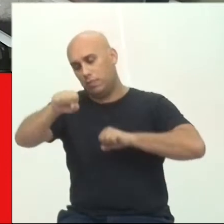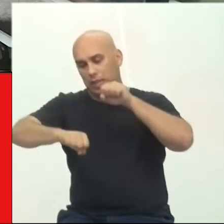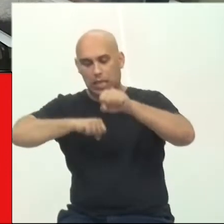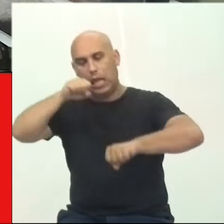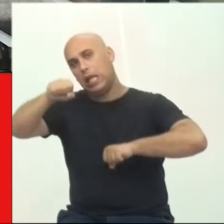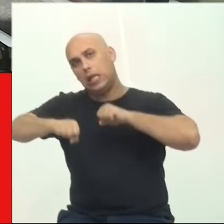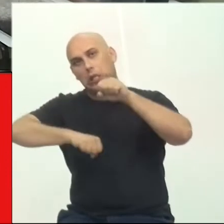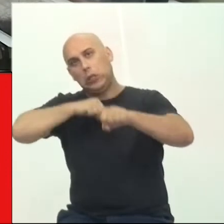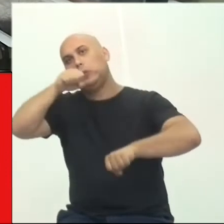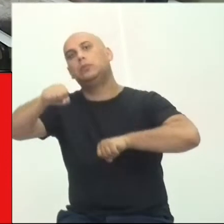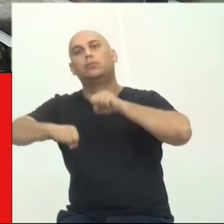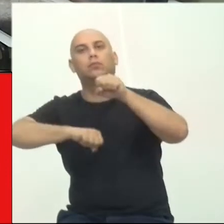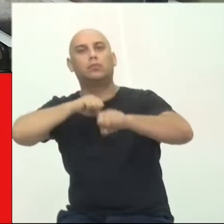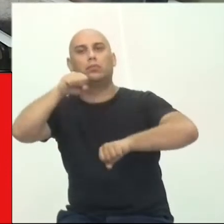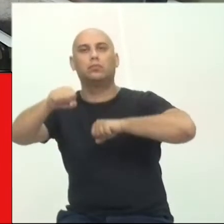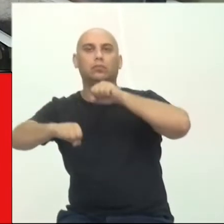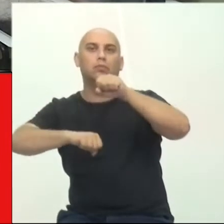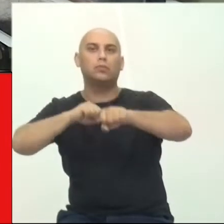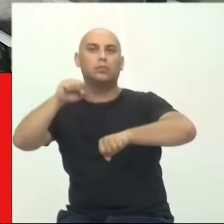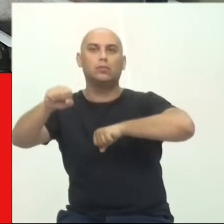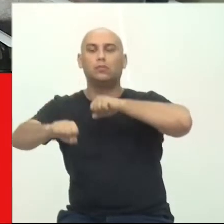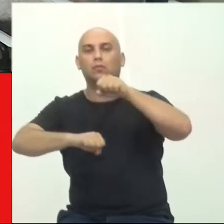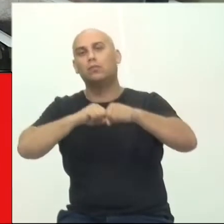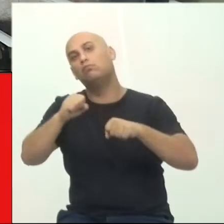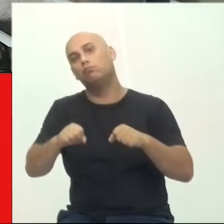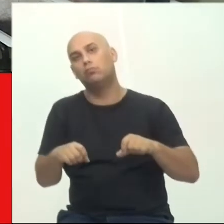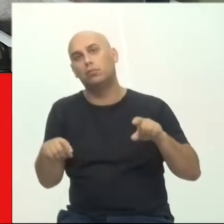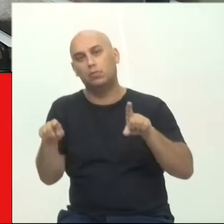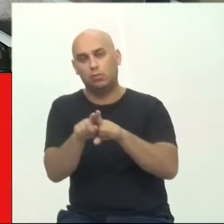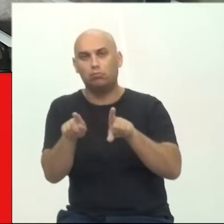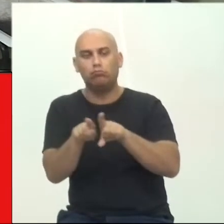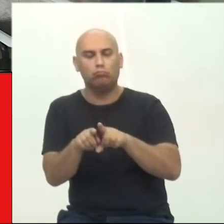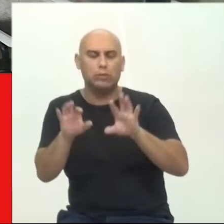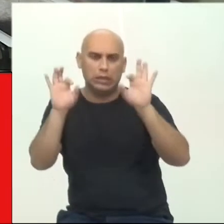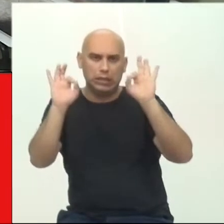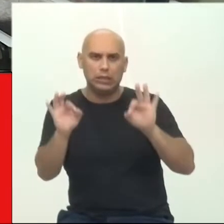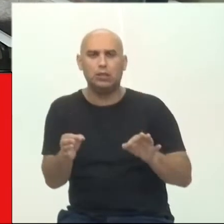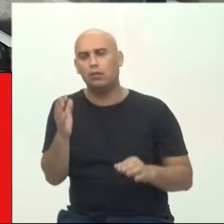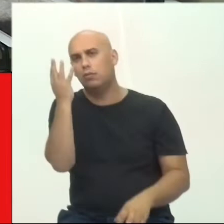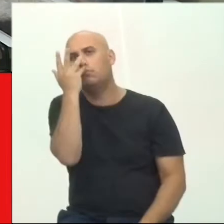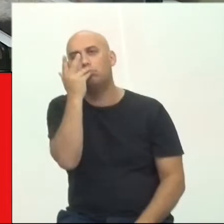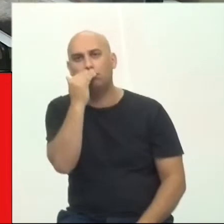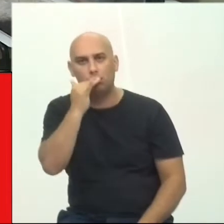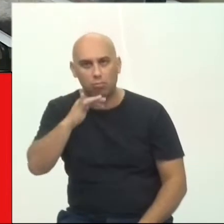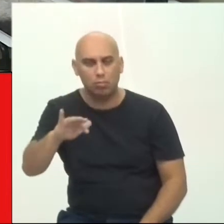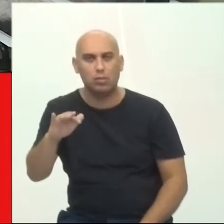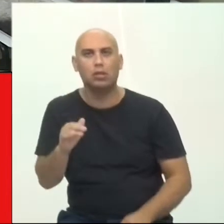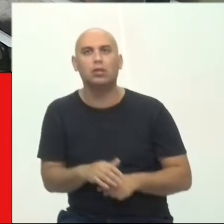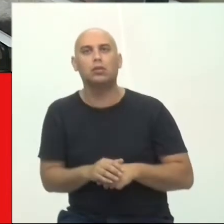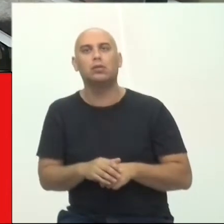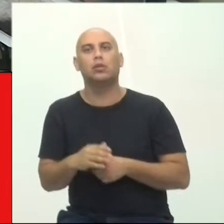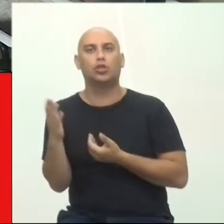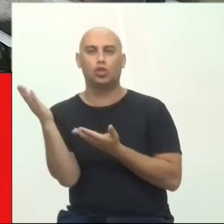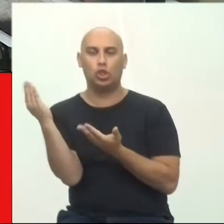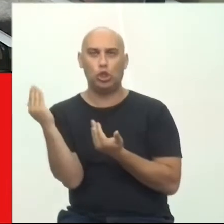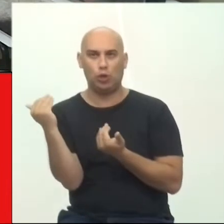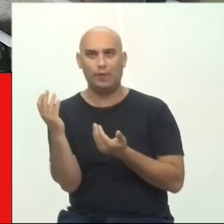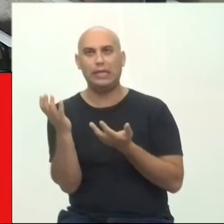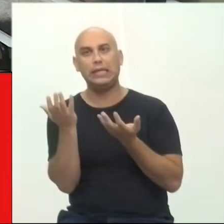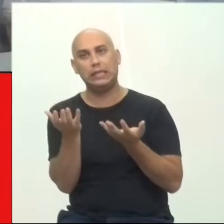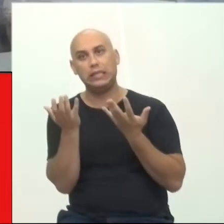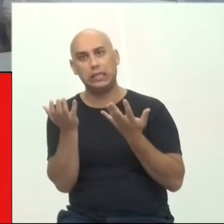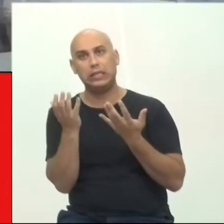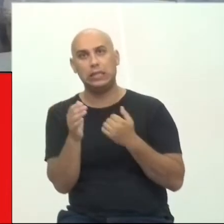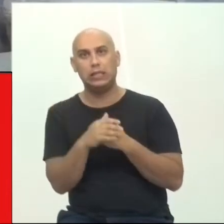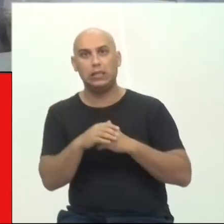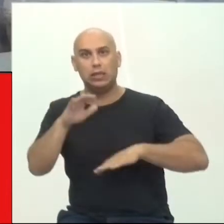pedalar na ciclovia, né? E nisso, com certeza, muitas crianças, muitos adolescentes, enfim, que não têm